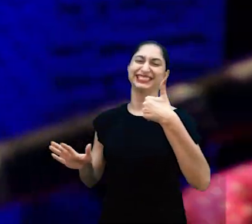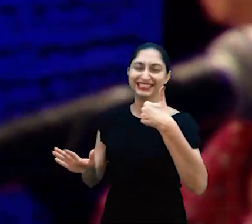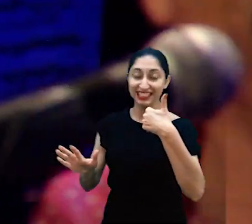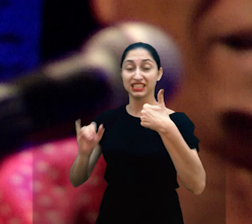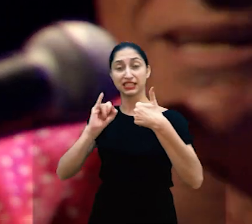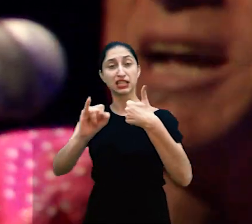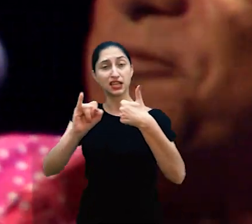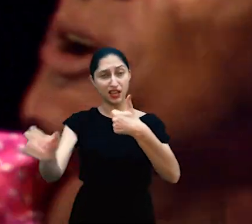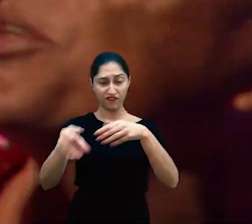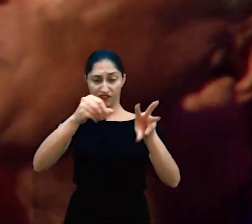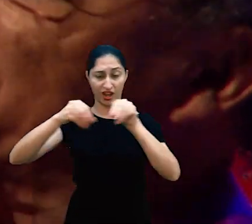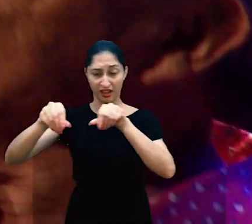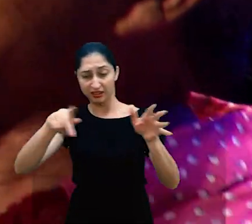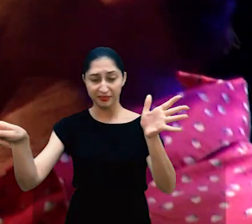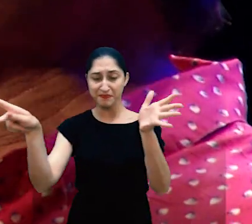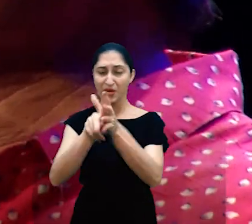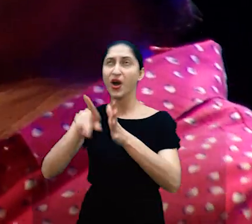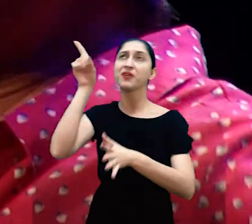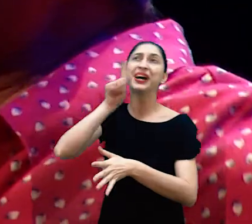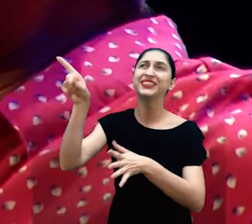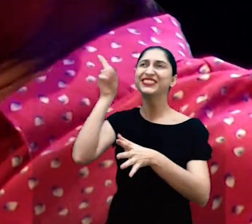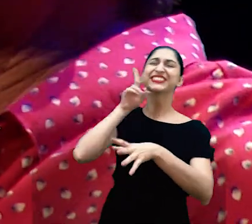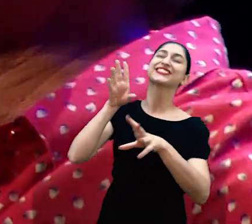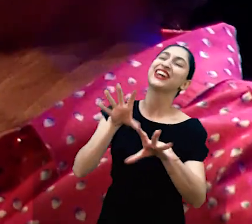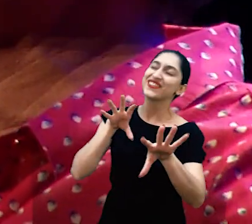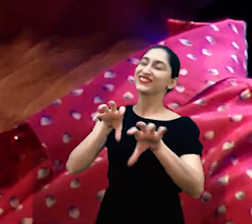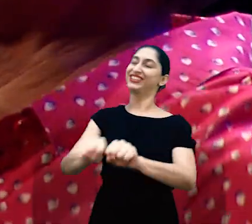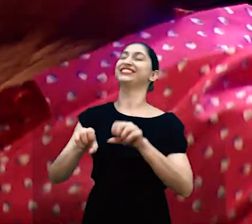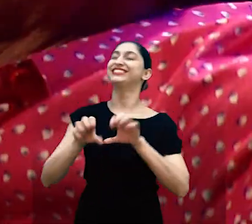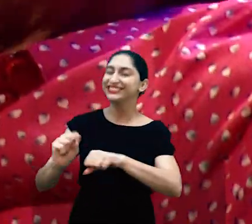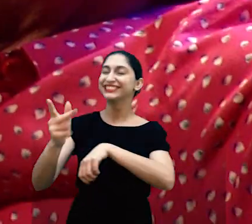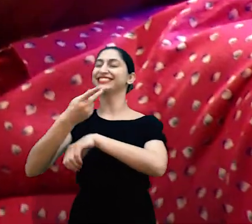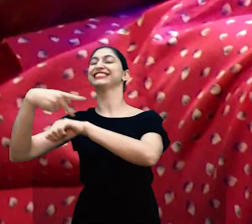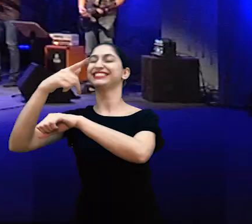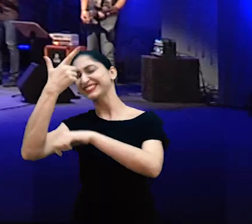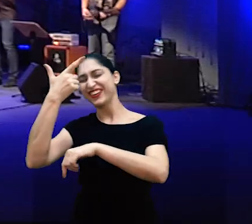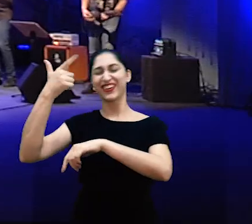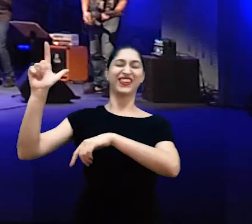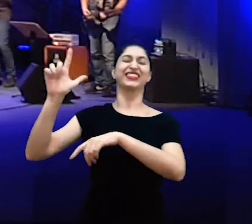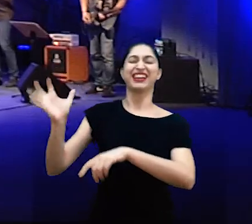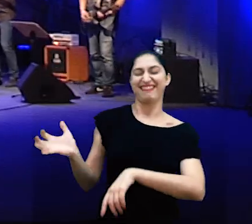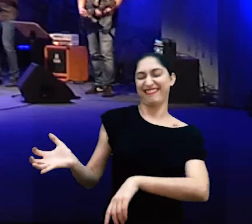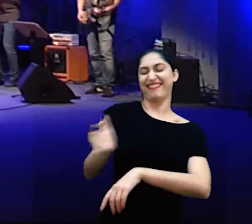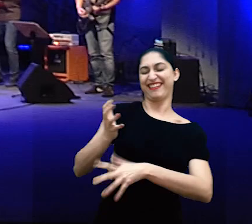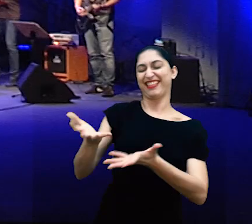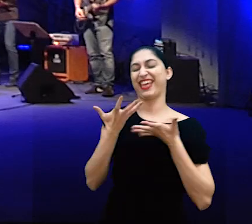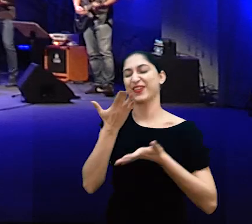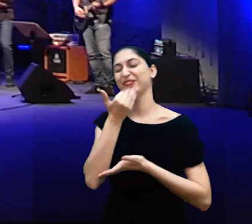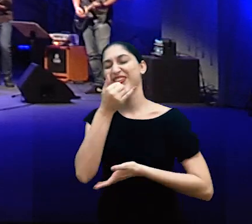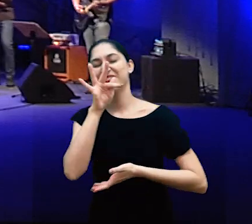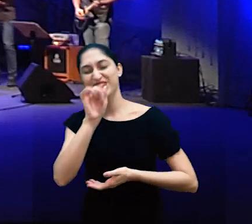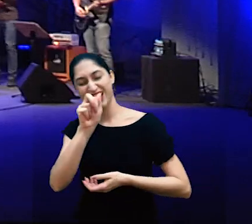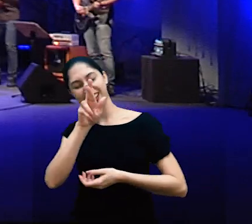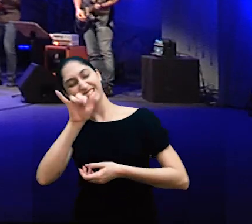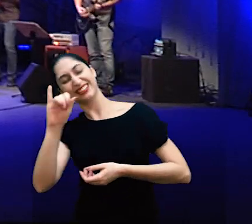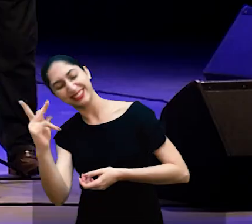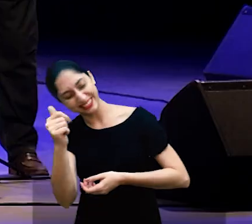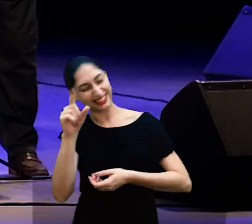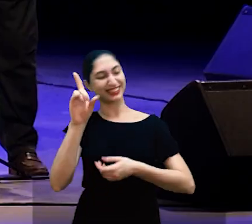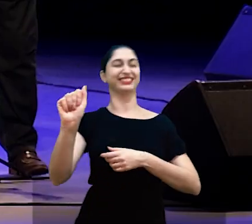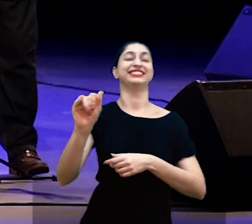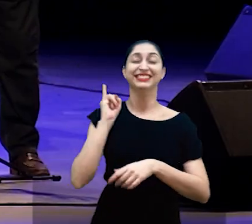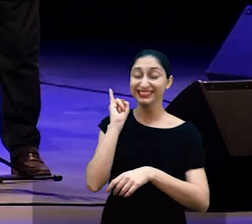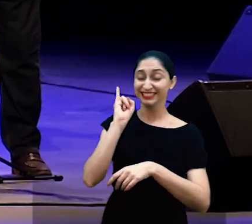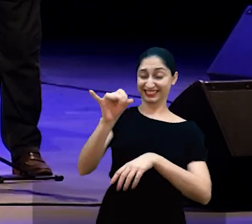joia. Se farinha fosse americana, mandioca importada, banquete de bacana, era farinhada.